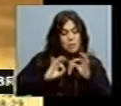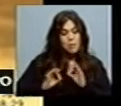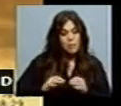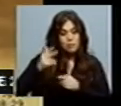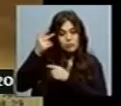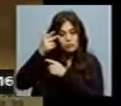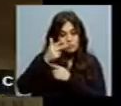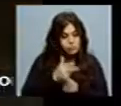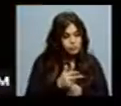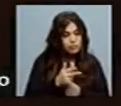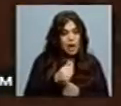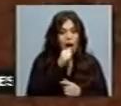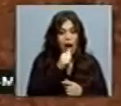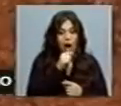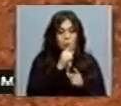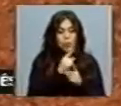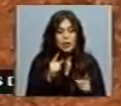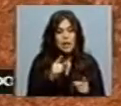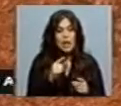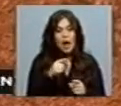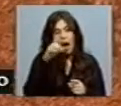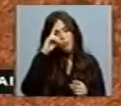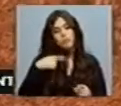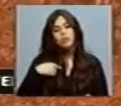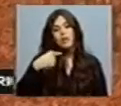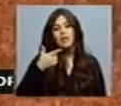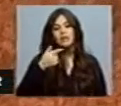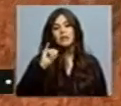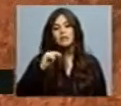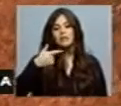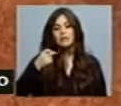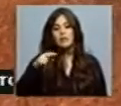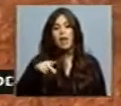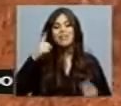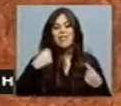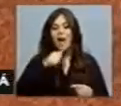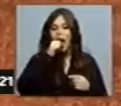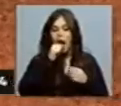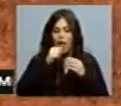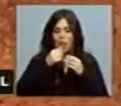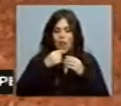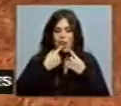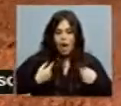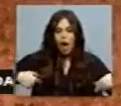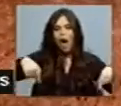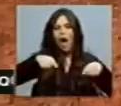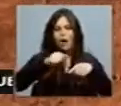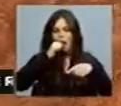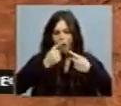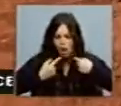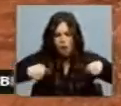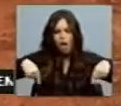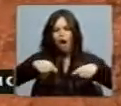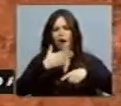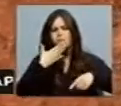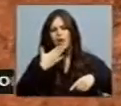meios líquidos, porque nós sabemos que Titã também tem lagos autênticos lagos, enormes lagos de